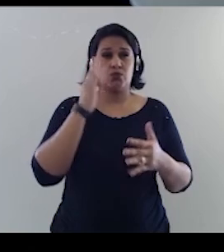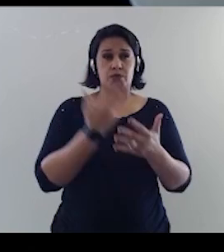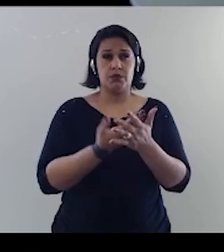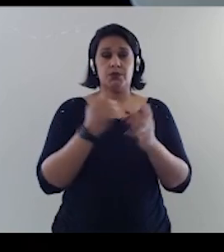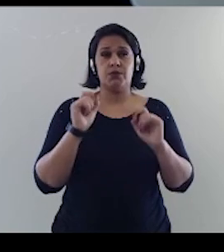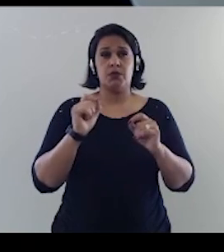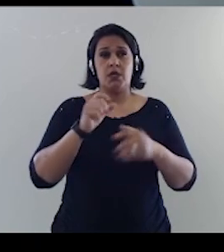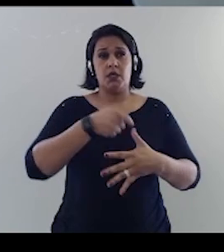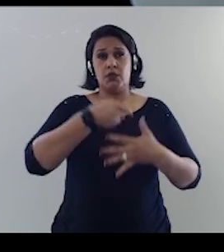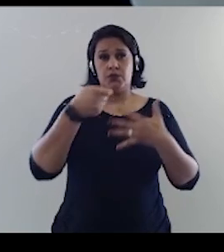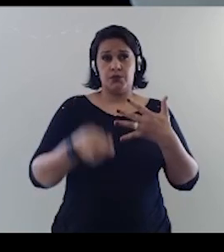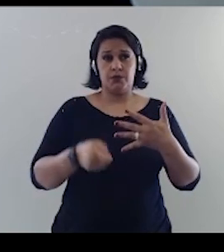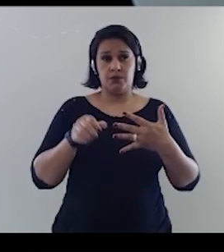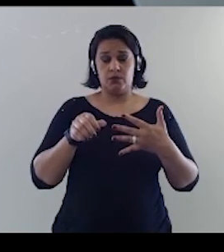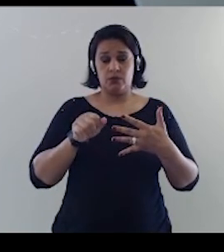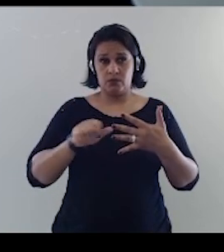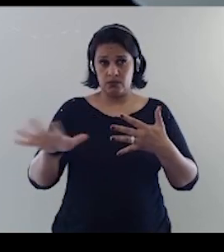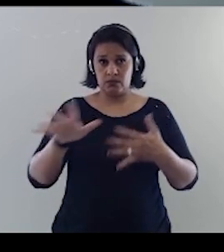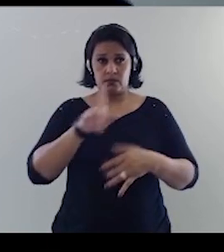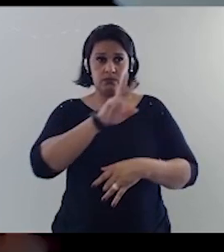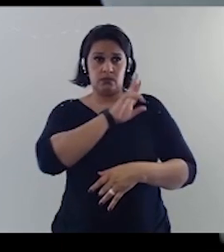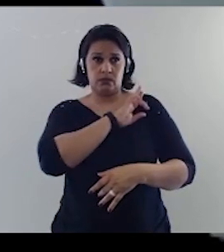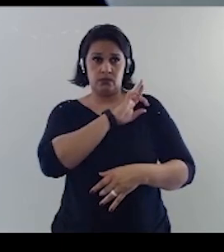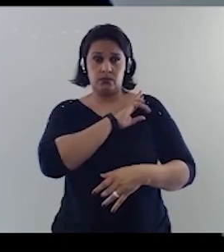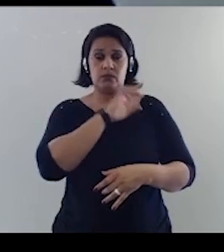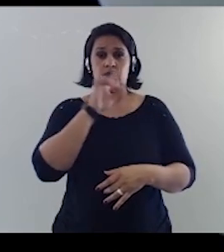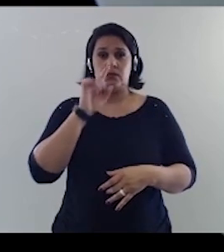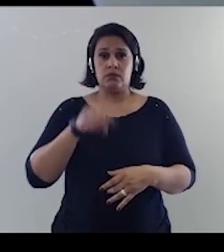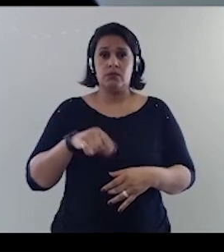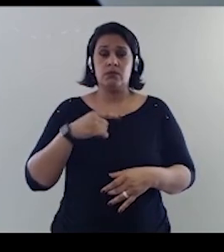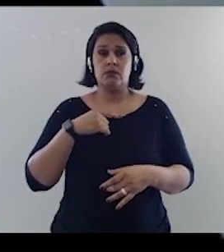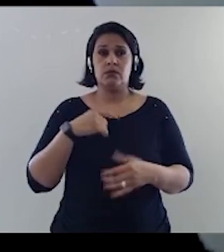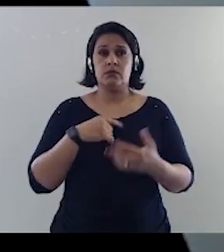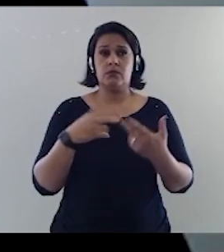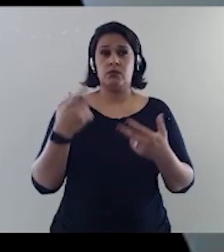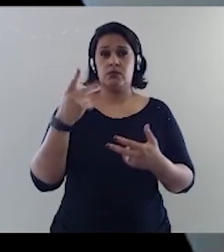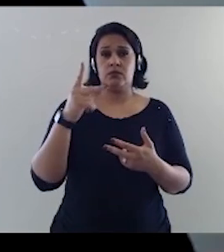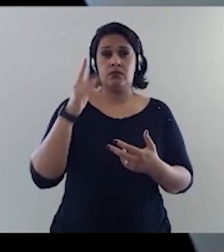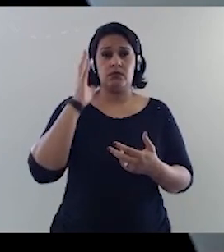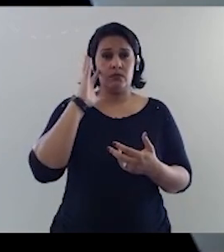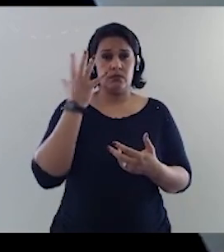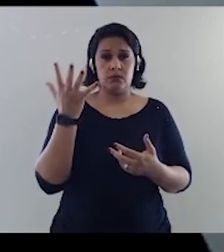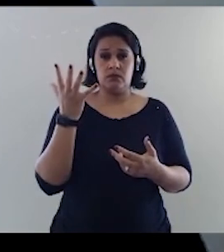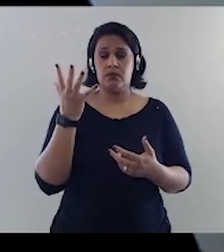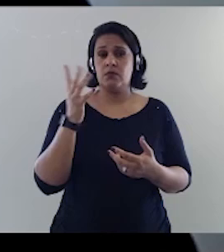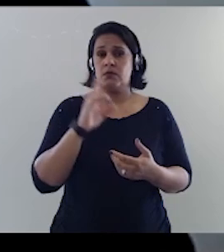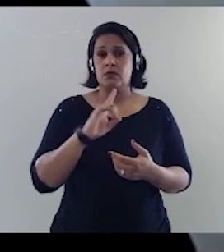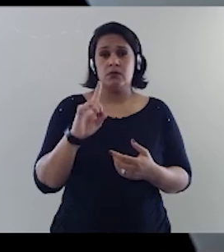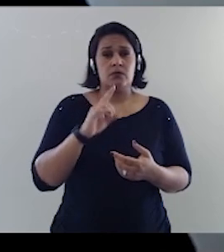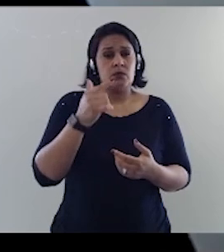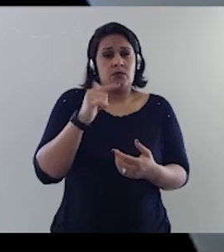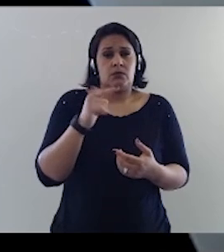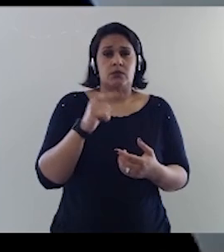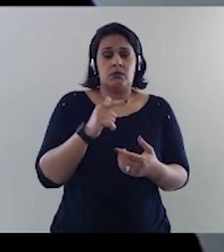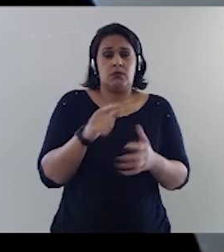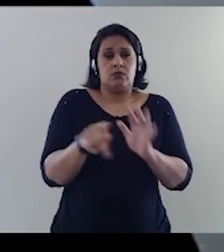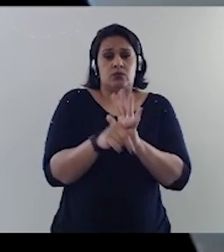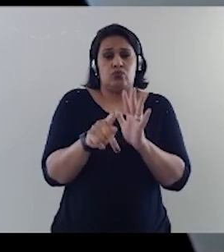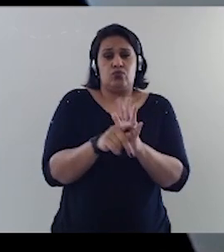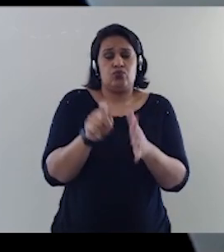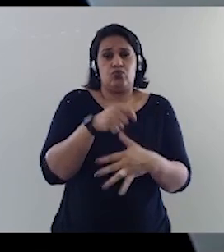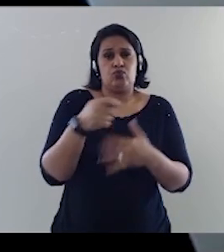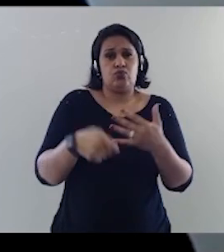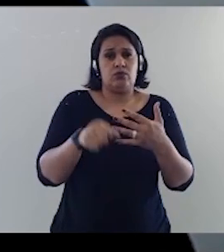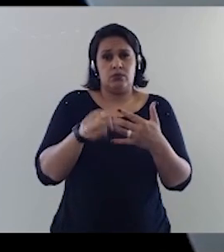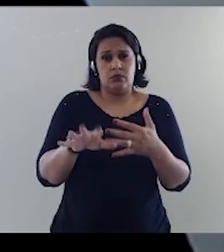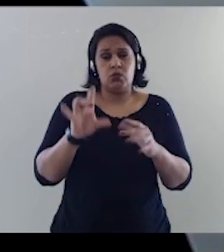aquele mínimo de stare decisis, sem o qual as suas decisões não constituem uma verdadeira própria jurisprudência,